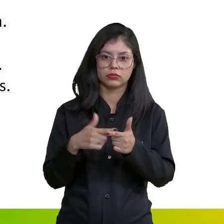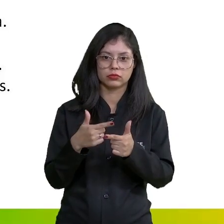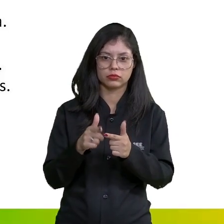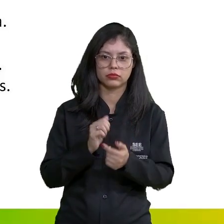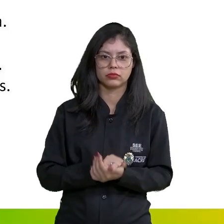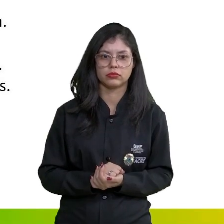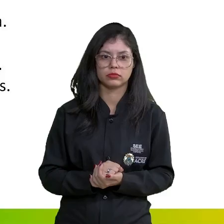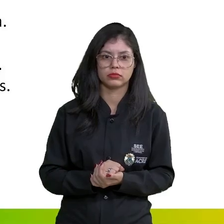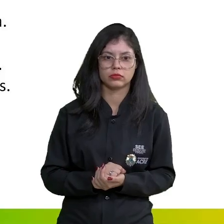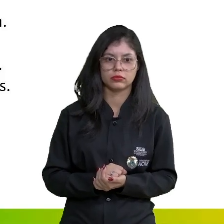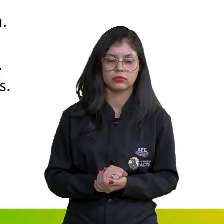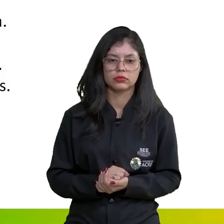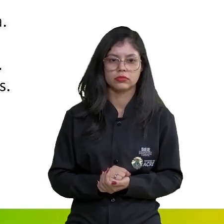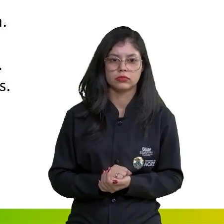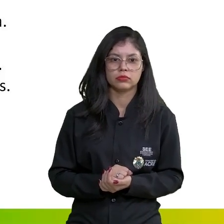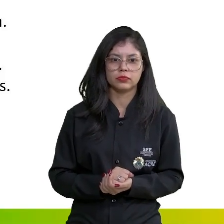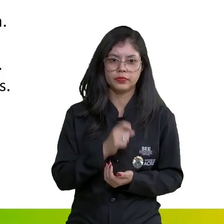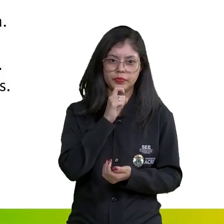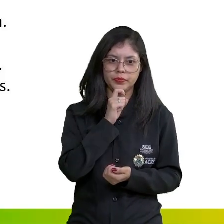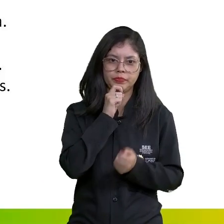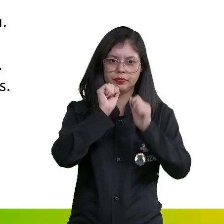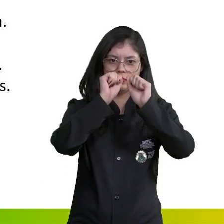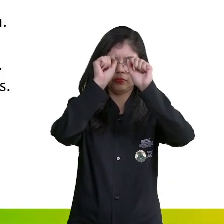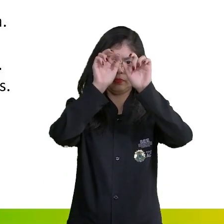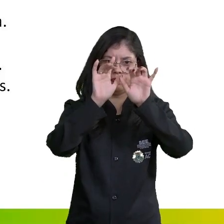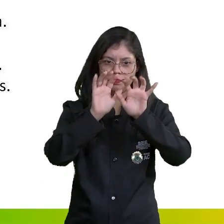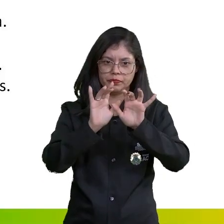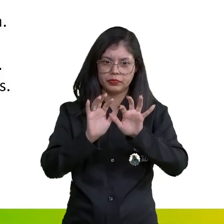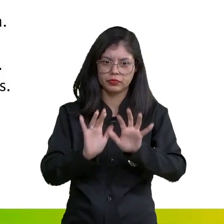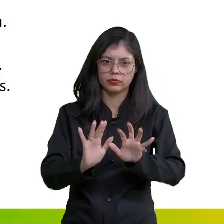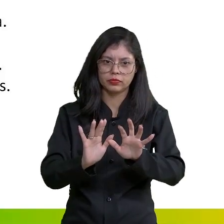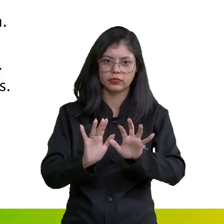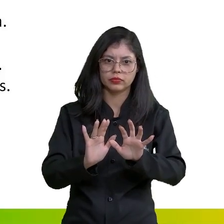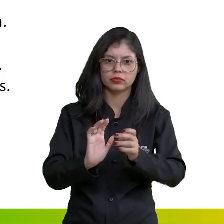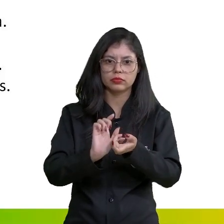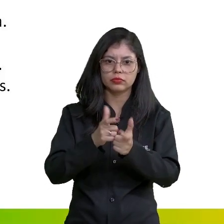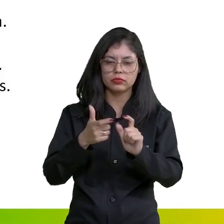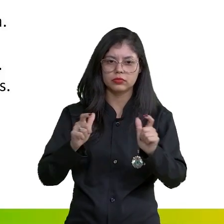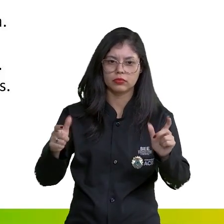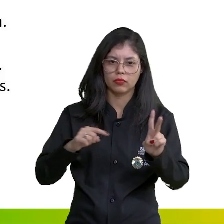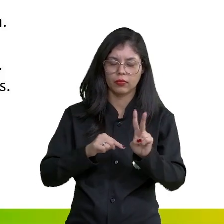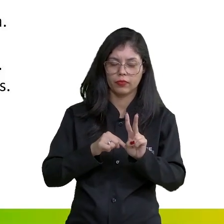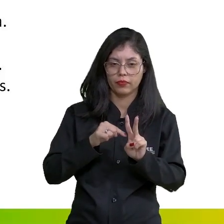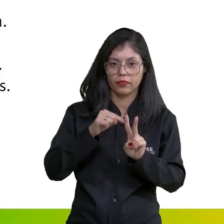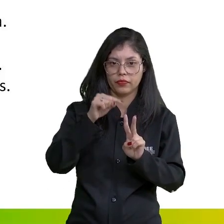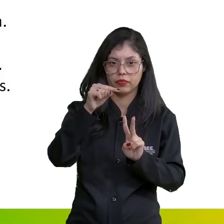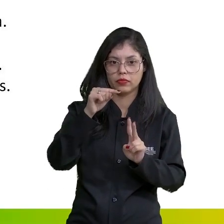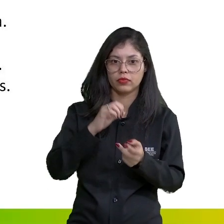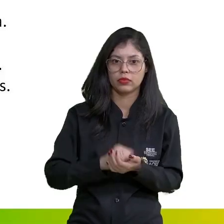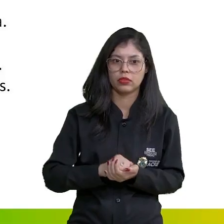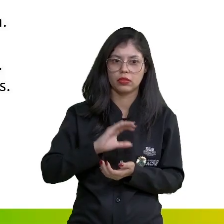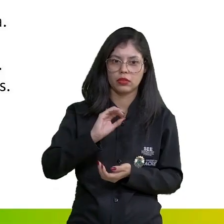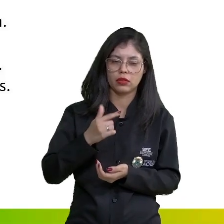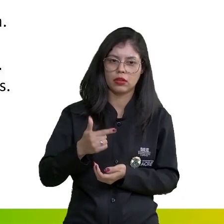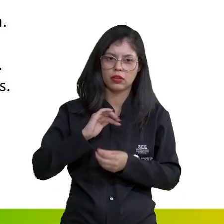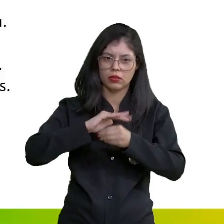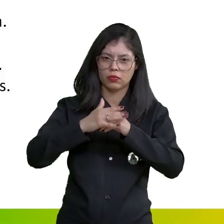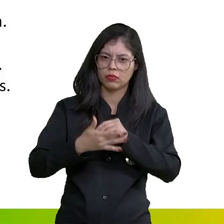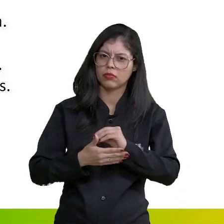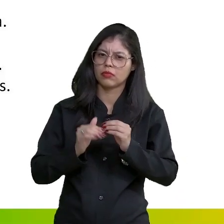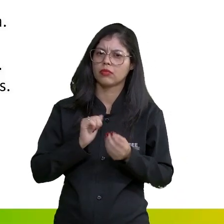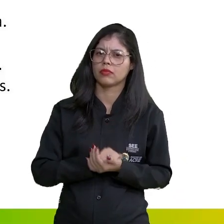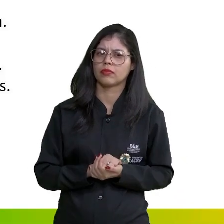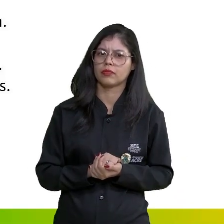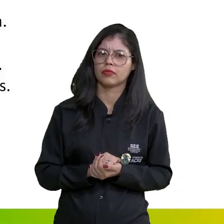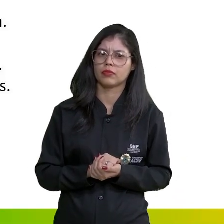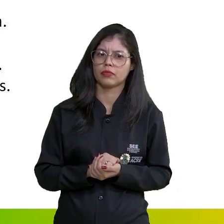desse fenômeno. Olha só. Alternativa A. Derretimento das calotas polares e um aumento do volume de oxigênio na